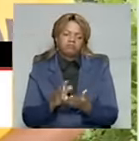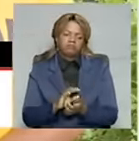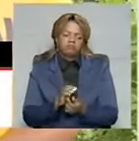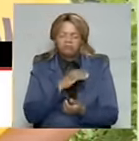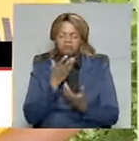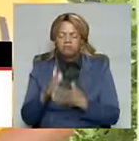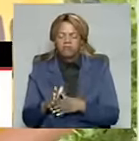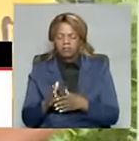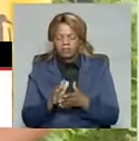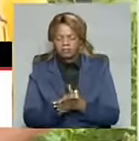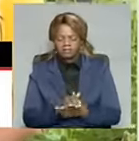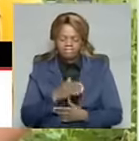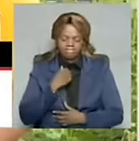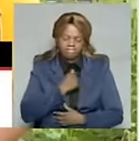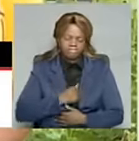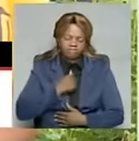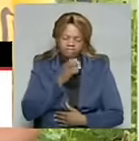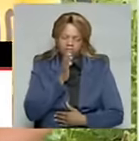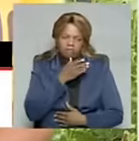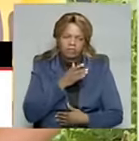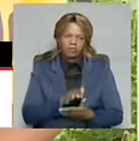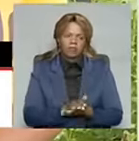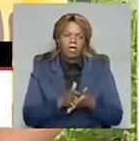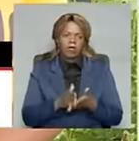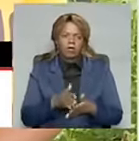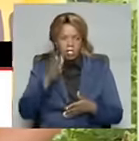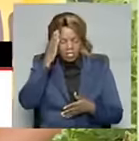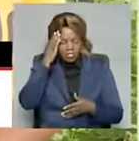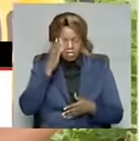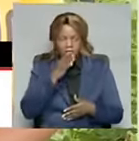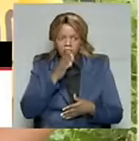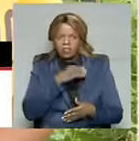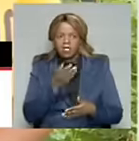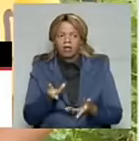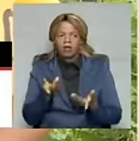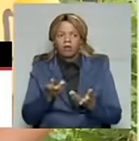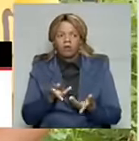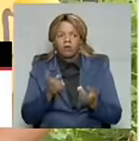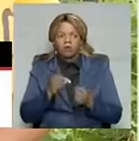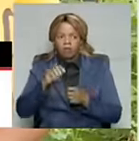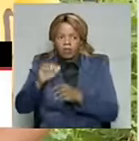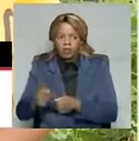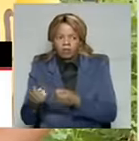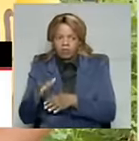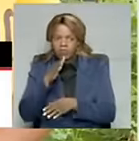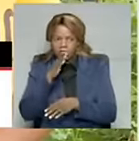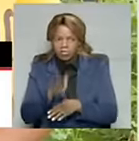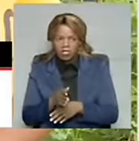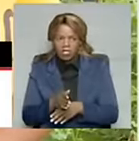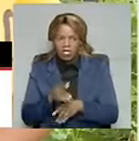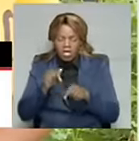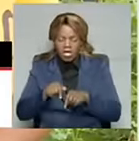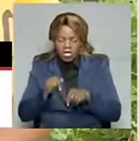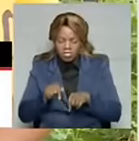Sim. A princípio, já há uma data avançada para o funeral, o velório, a princípio será aqui,